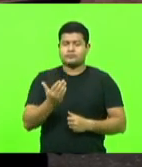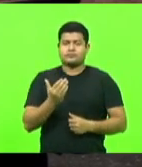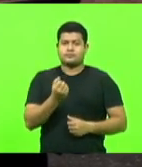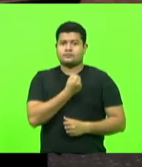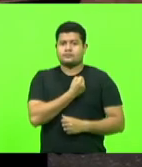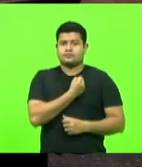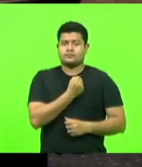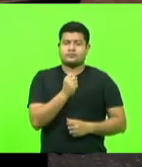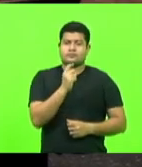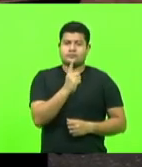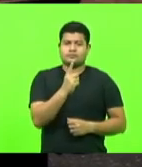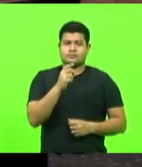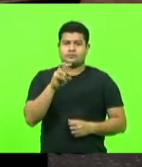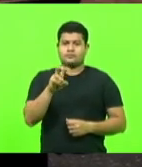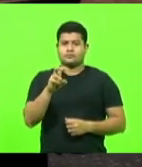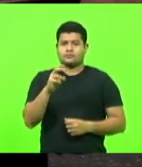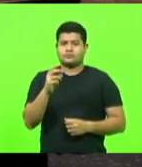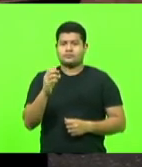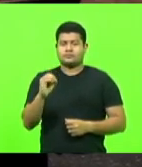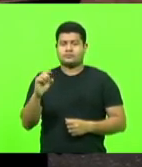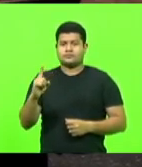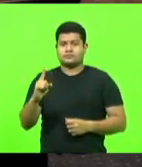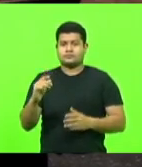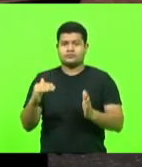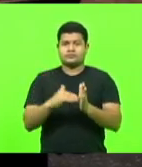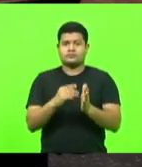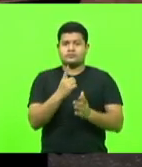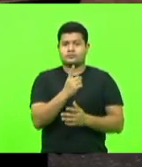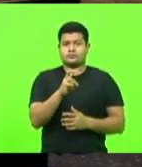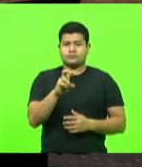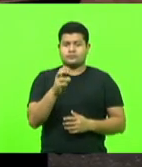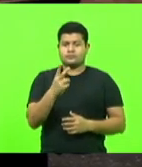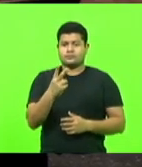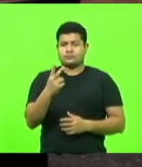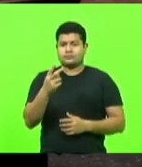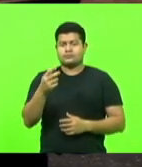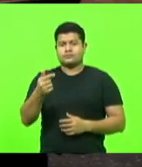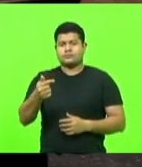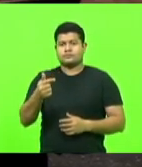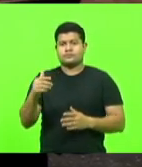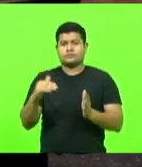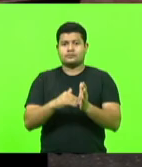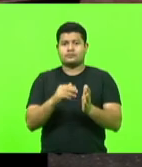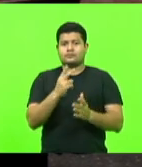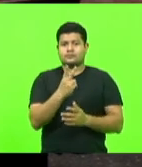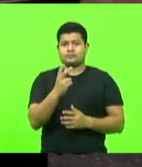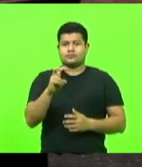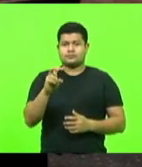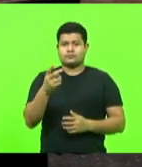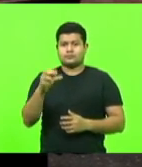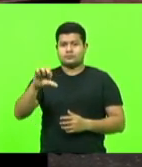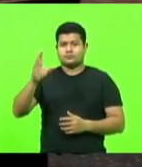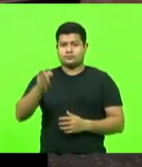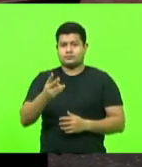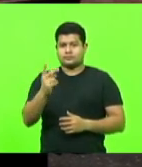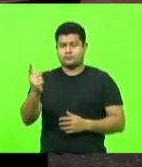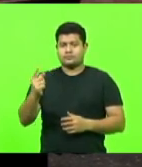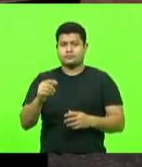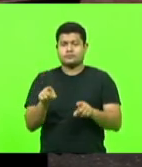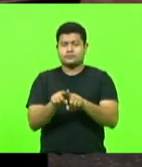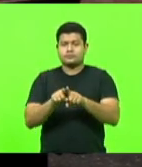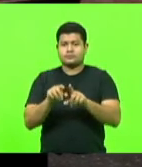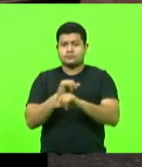1.520, 1.527 a 1.529-2021, e comunicou que encaminhará aos